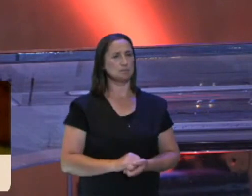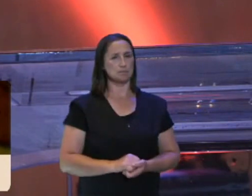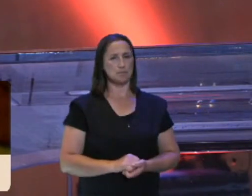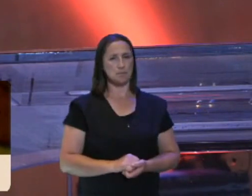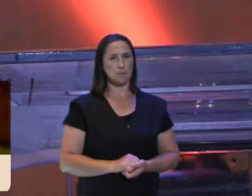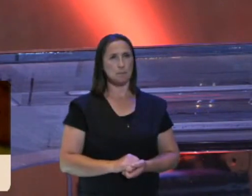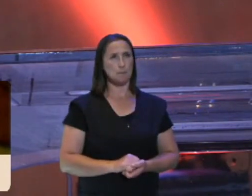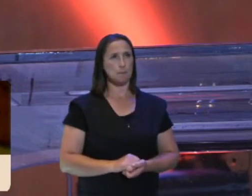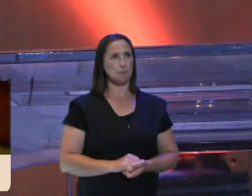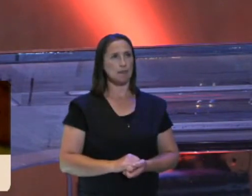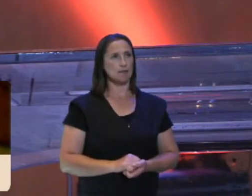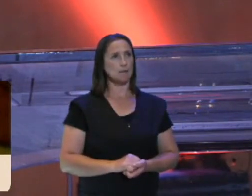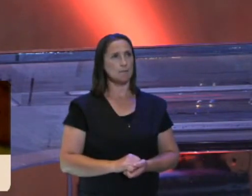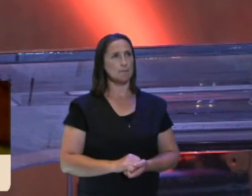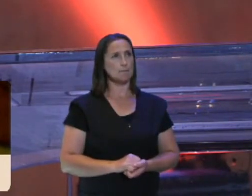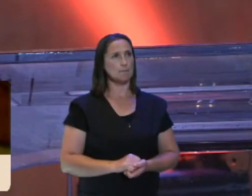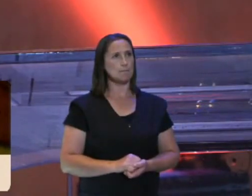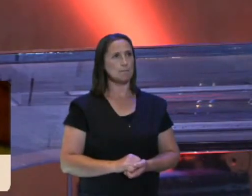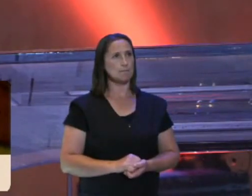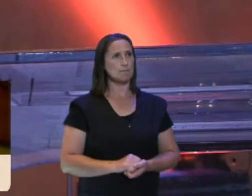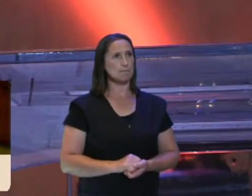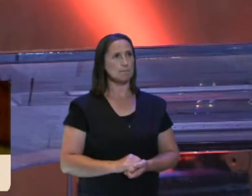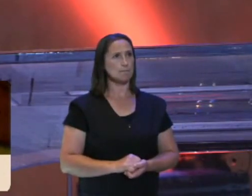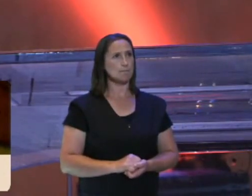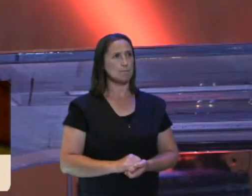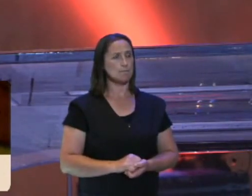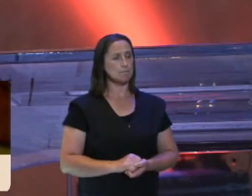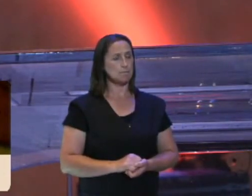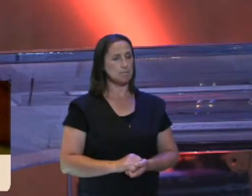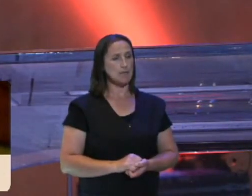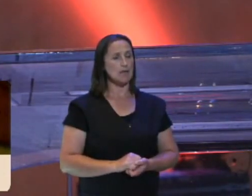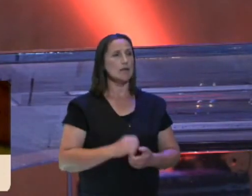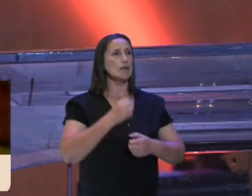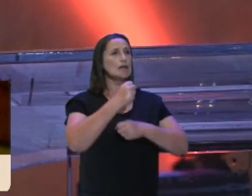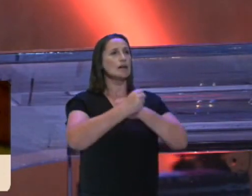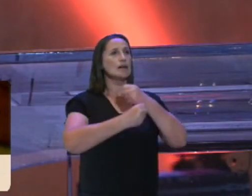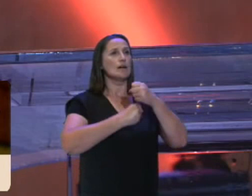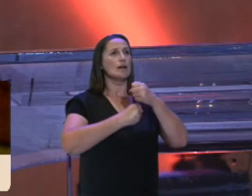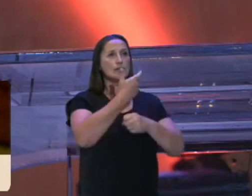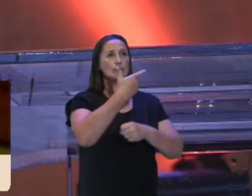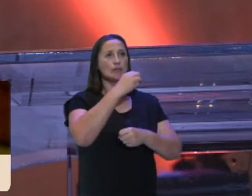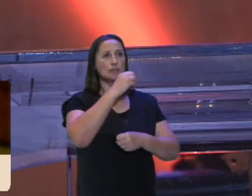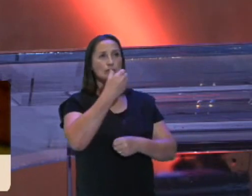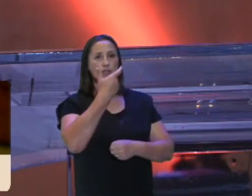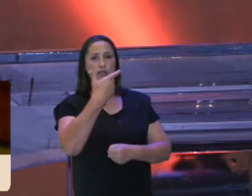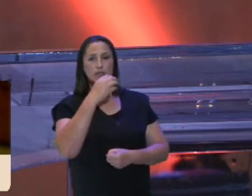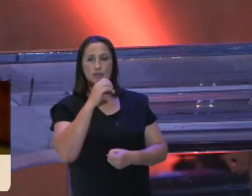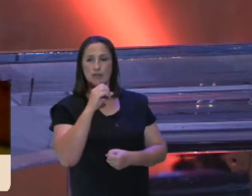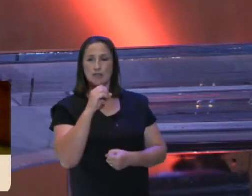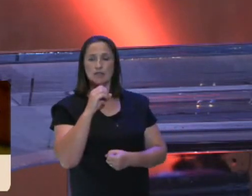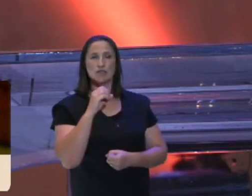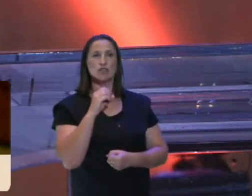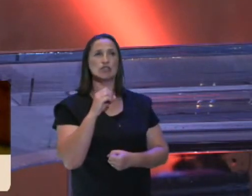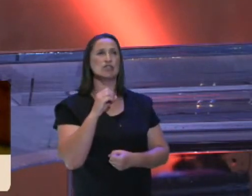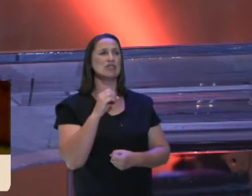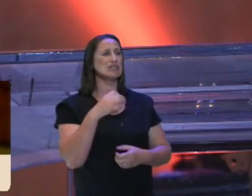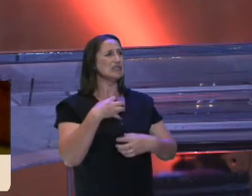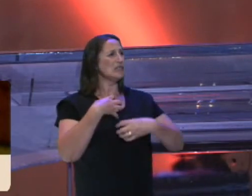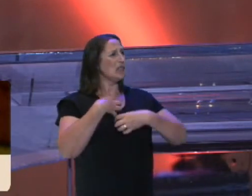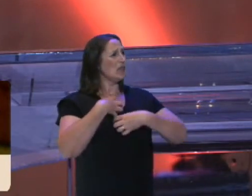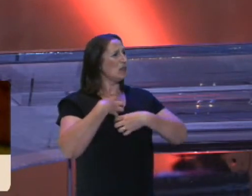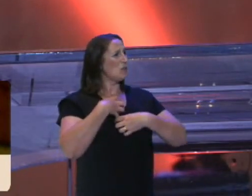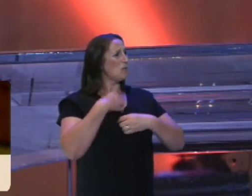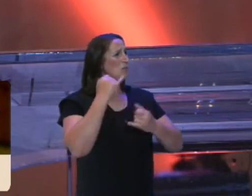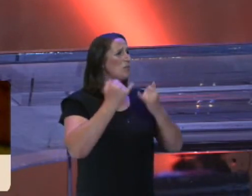Quer queira, quer não, esse ano que nós passamos, de 2020, foi um ano que deu uma sensação de